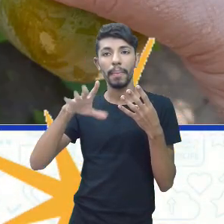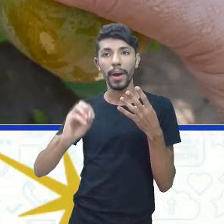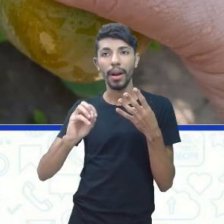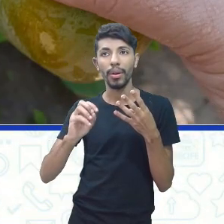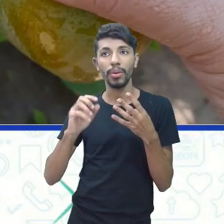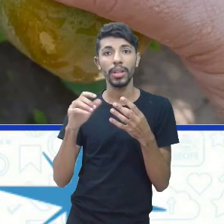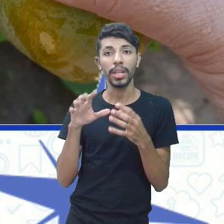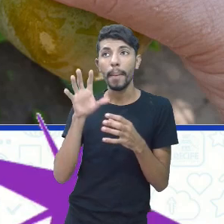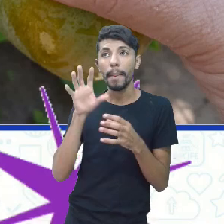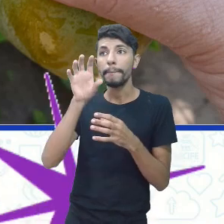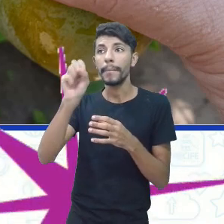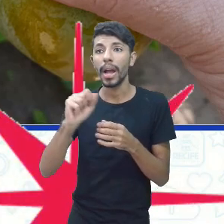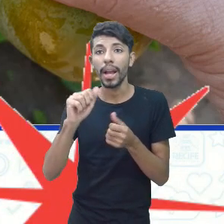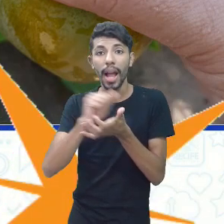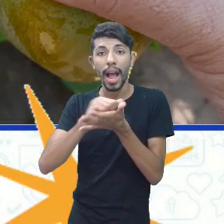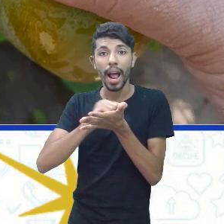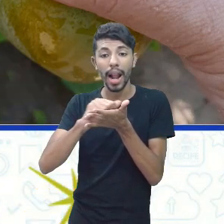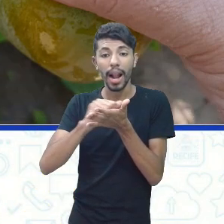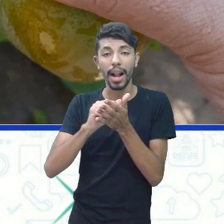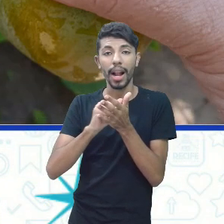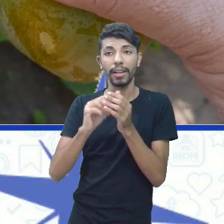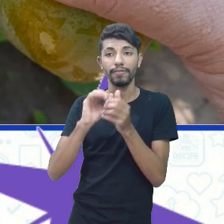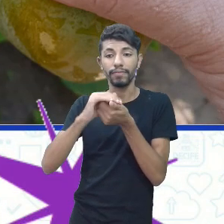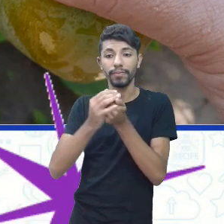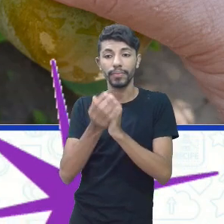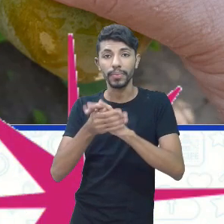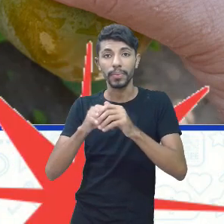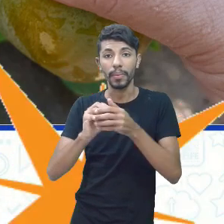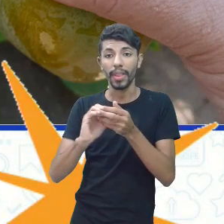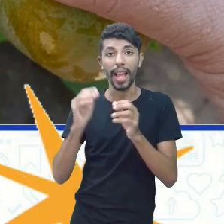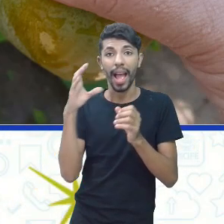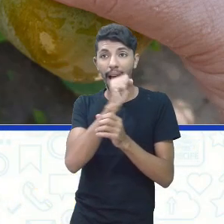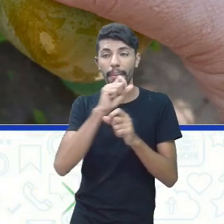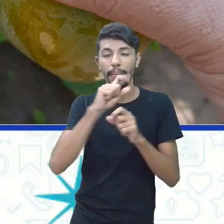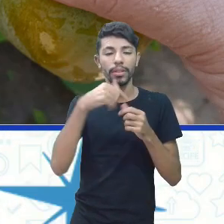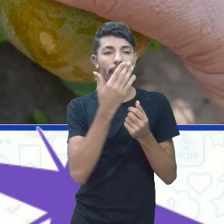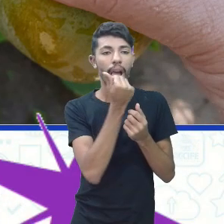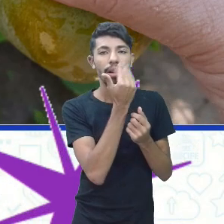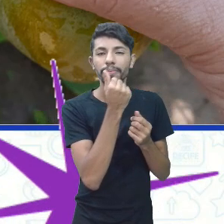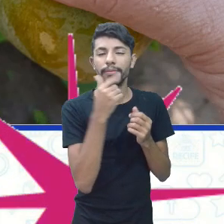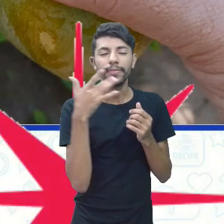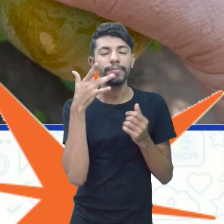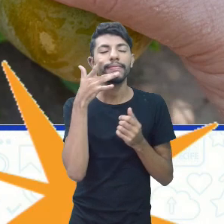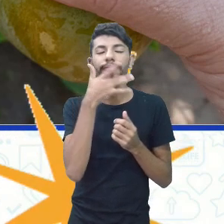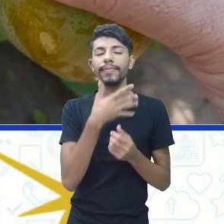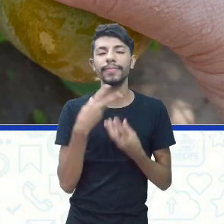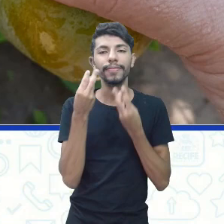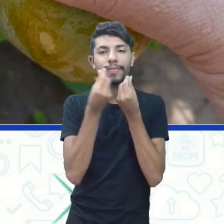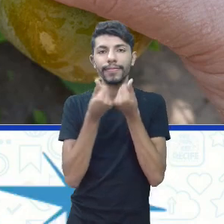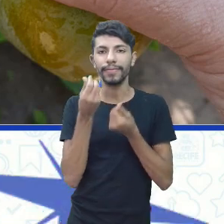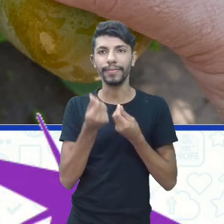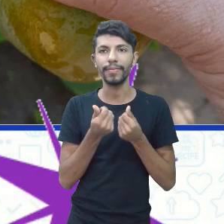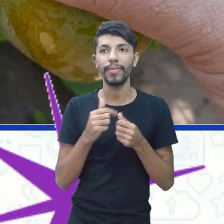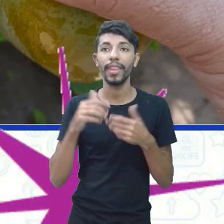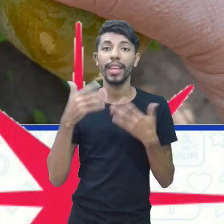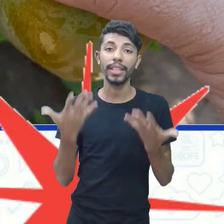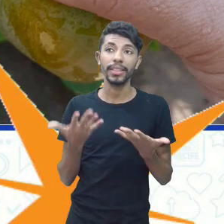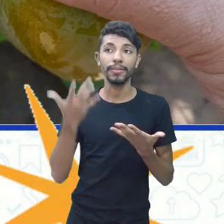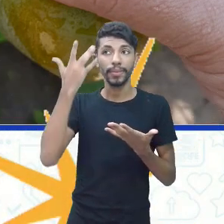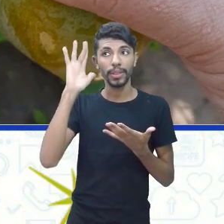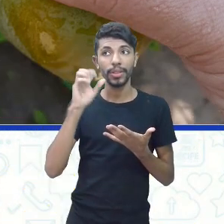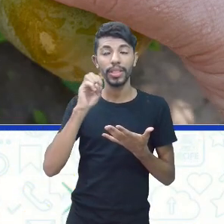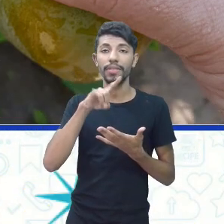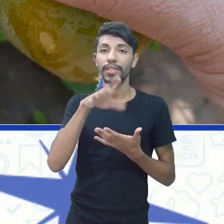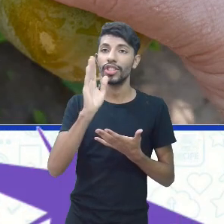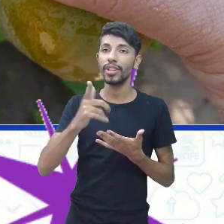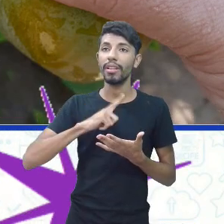só é lavar e comer e saborear. Legal, não é, pessoal? Então aí, eu não sei se vocês já tiveram essa